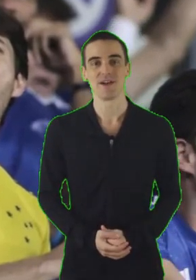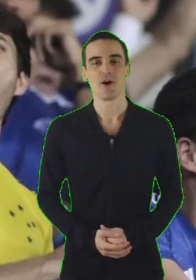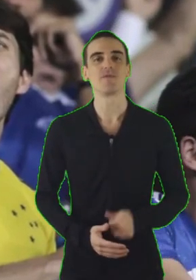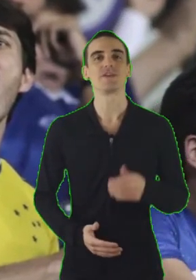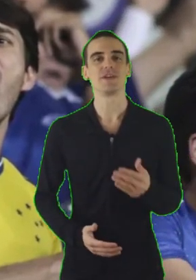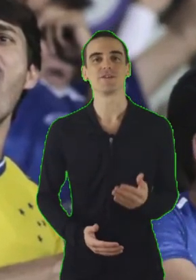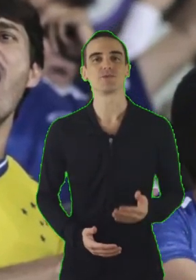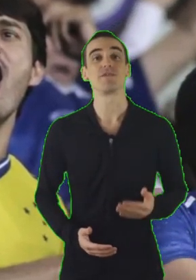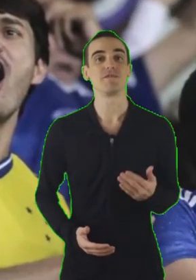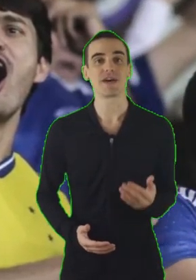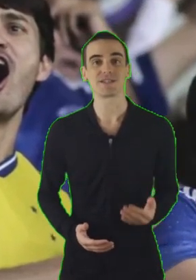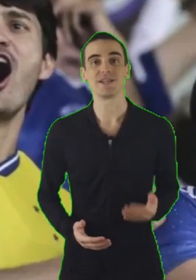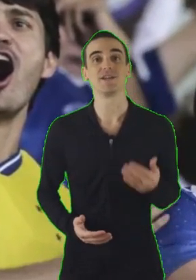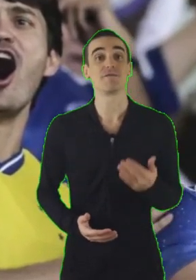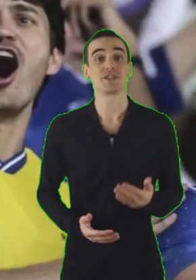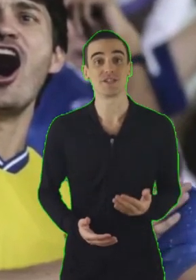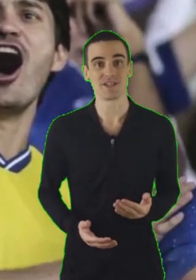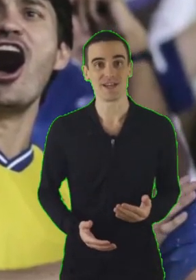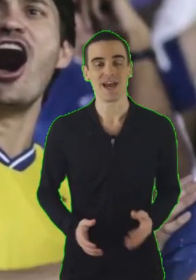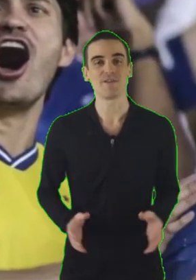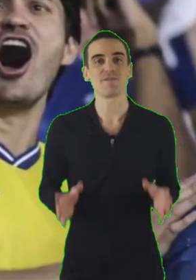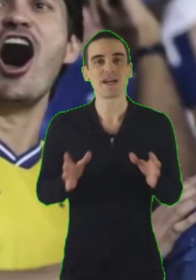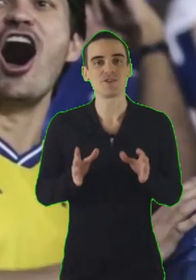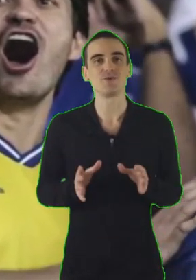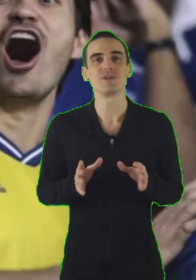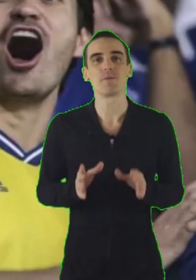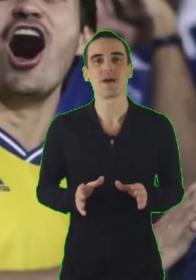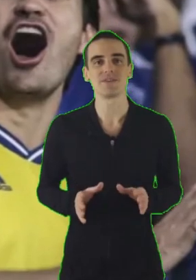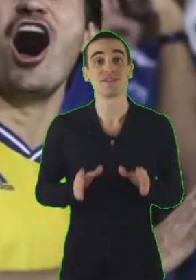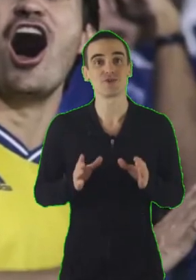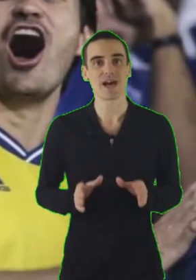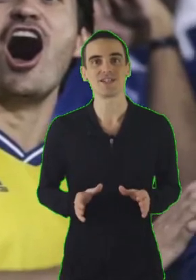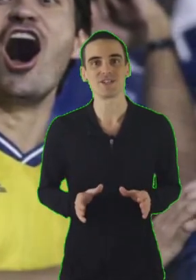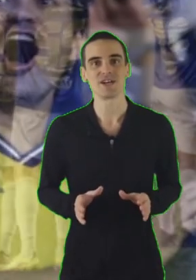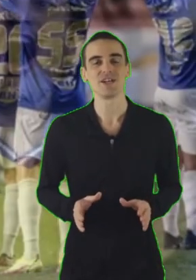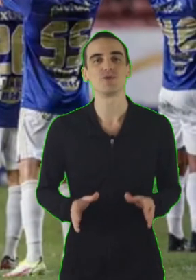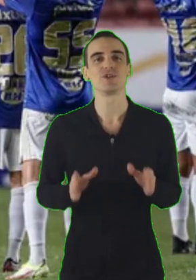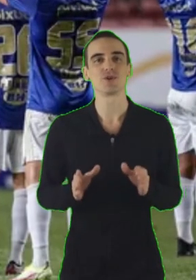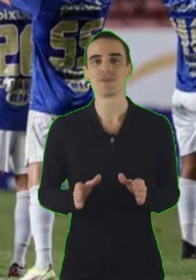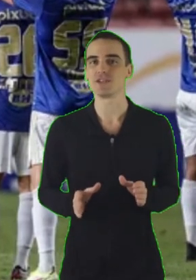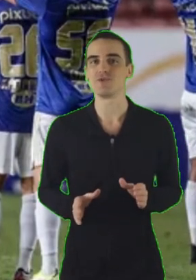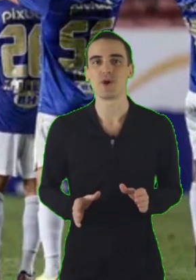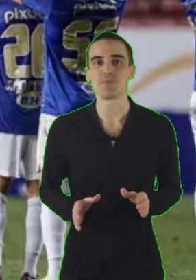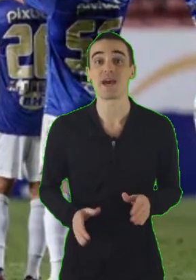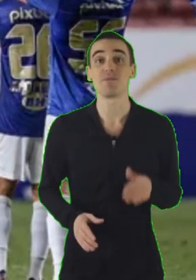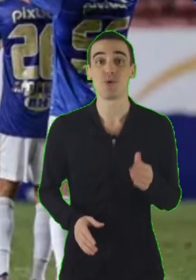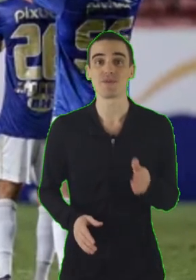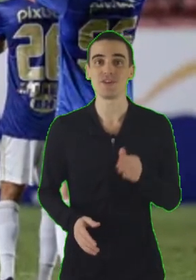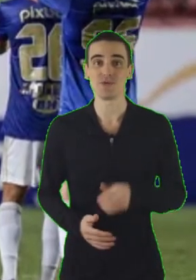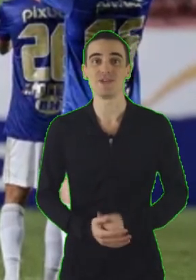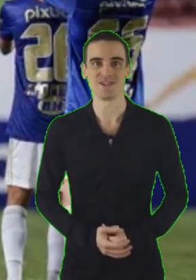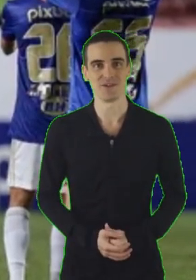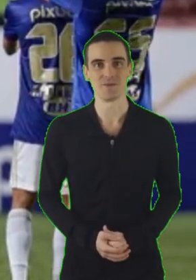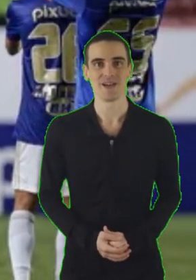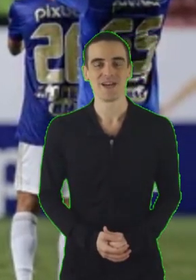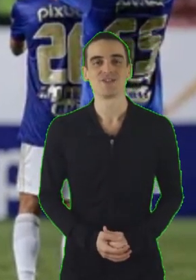se movimentando nos bastidores do mercado da bola, em busca de reforços para a disputa da próxima temporada. Após a conquista do acesso à Série A